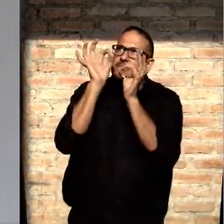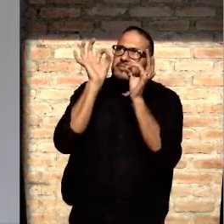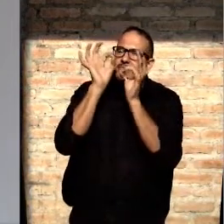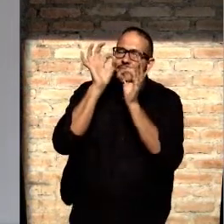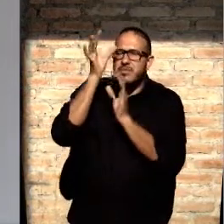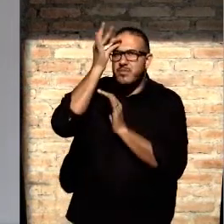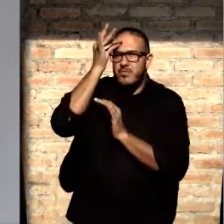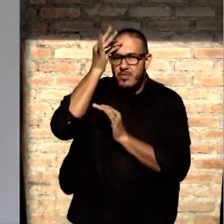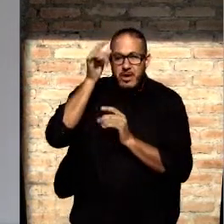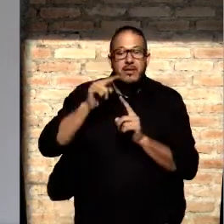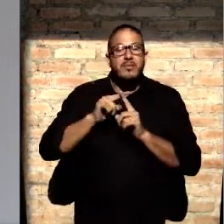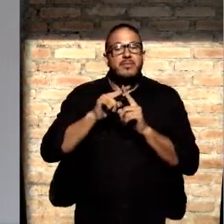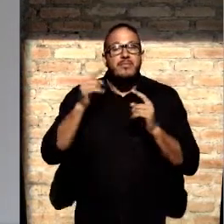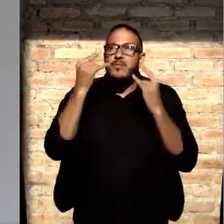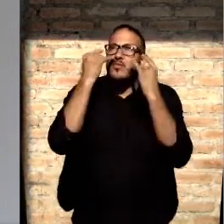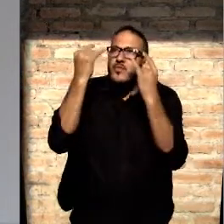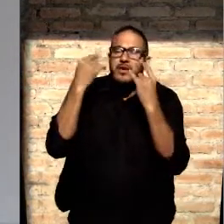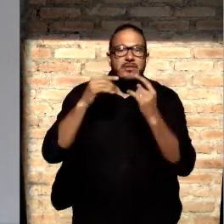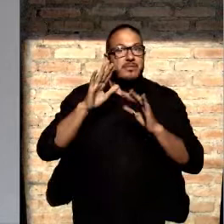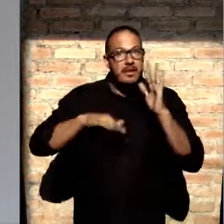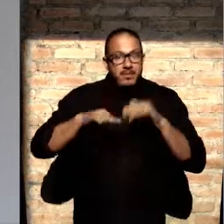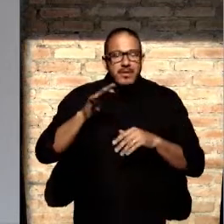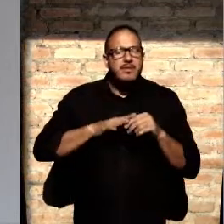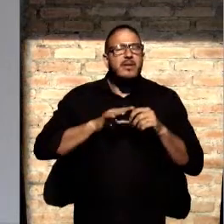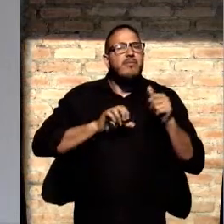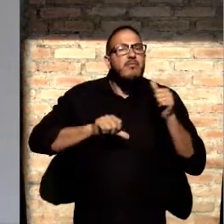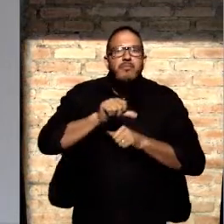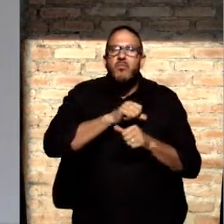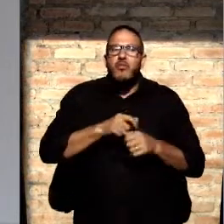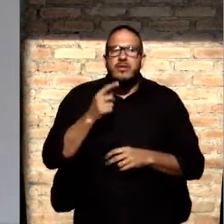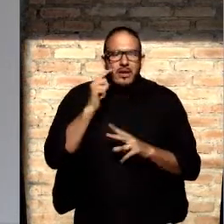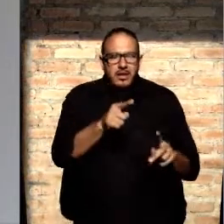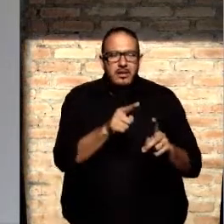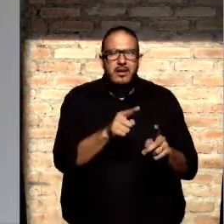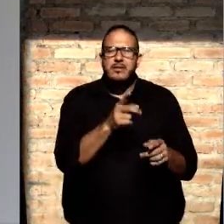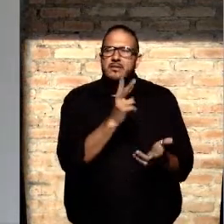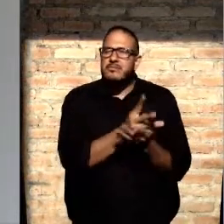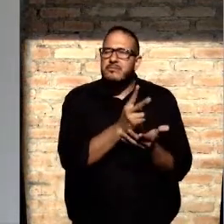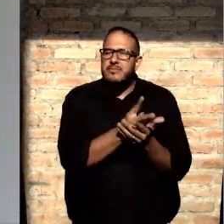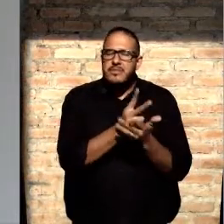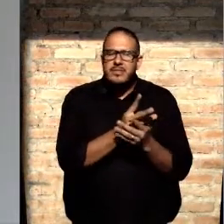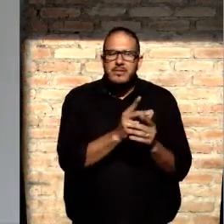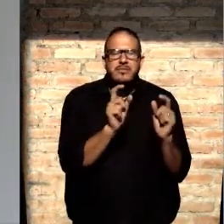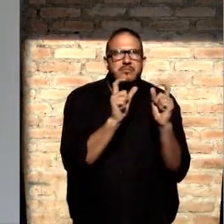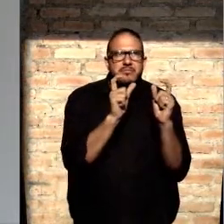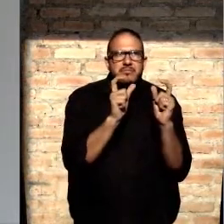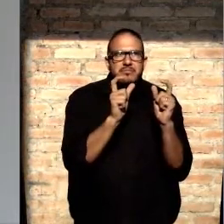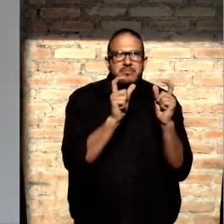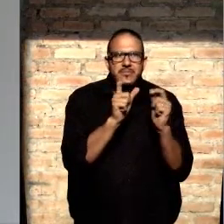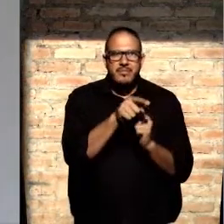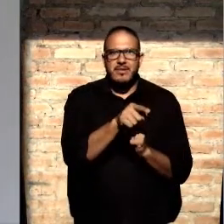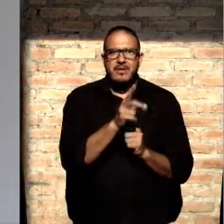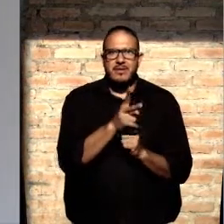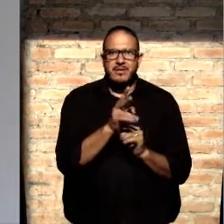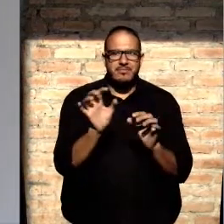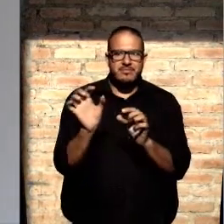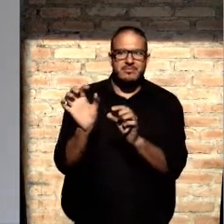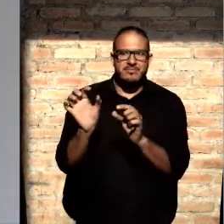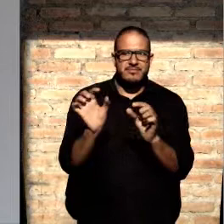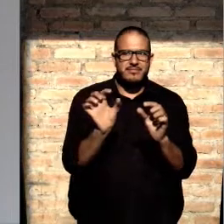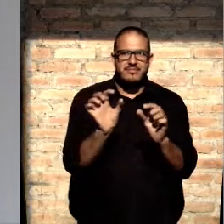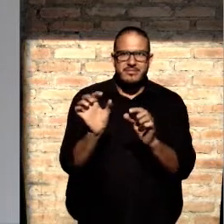de repente mudam de lugar e lá está ele de novo e intensa concentração vivendo